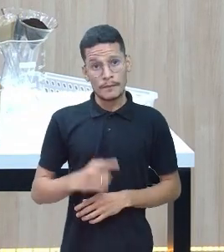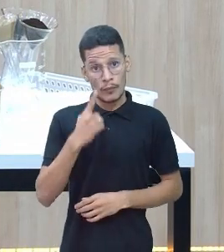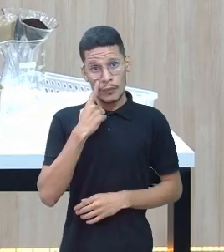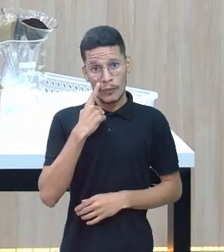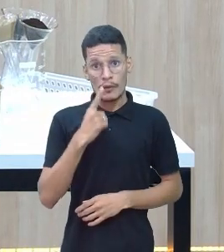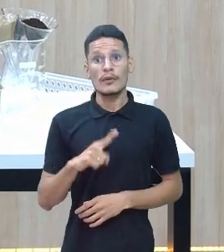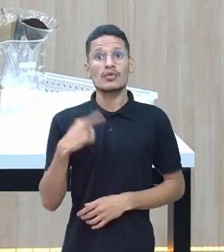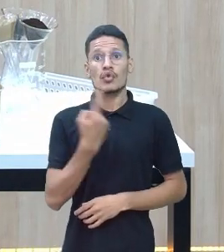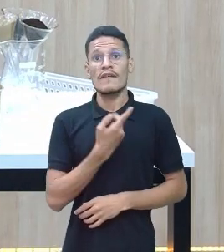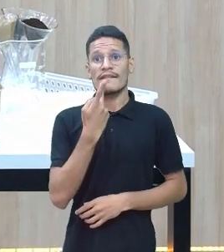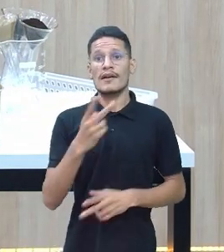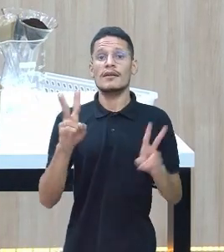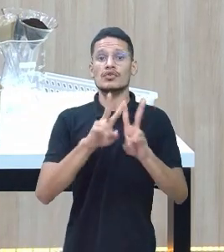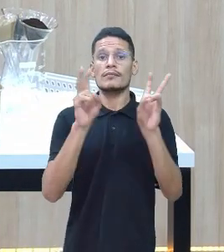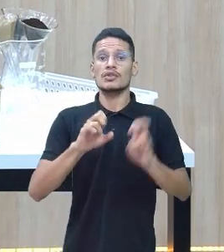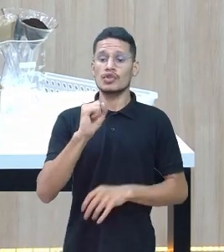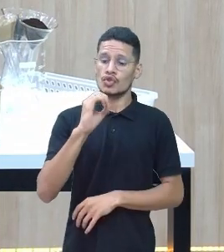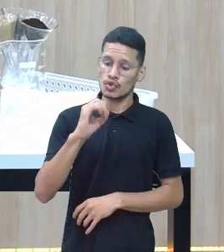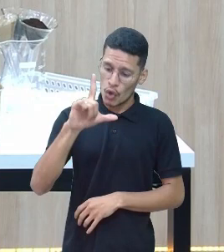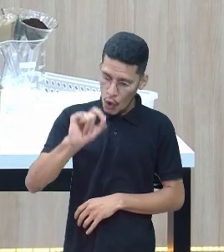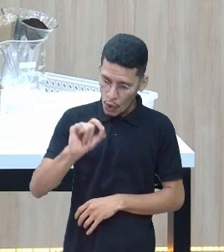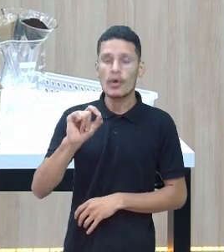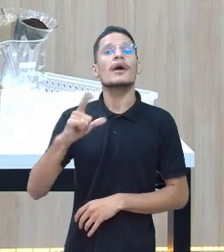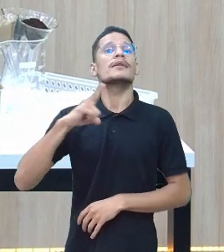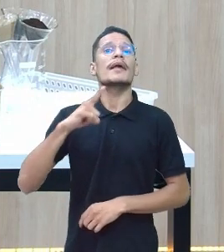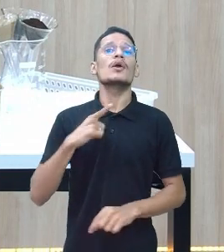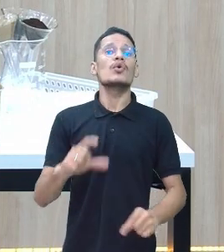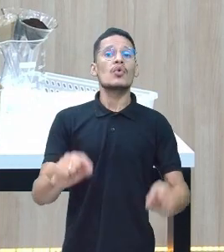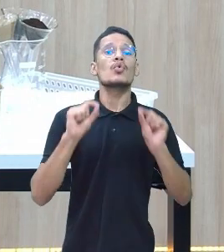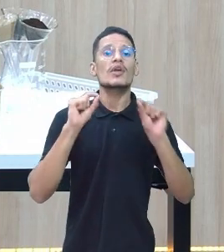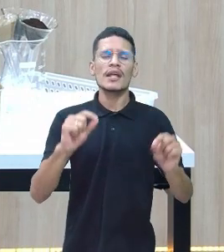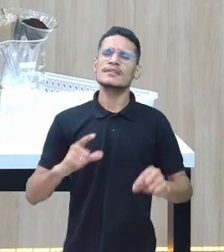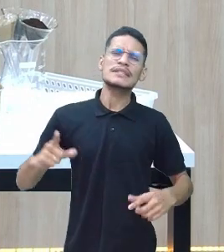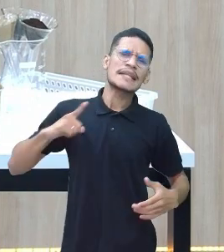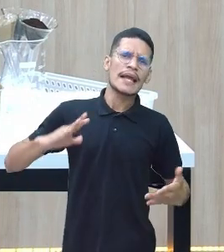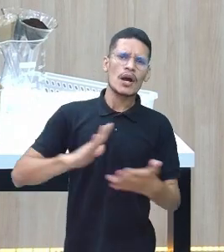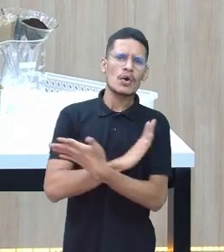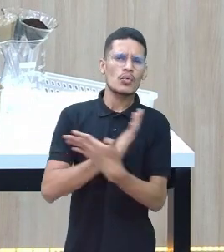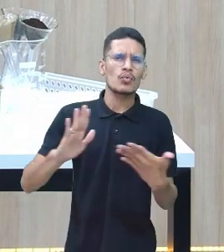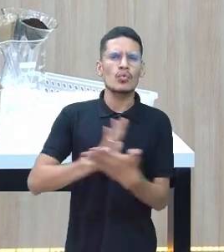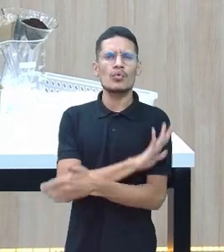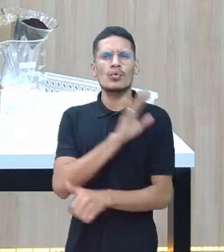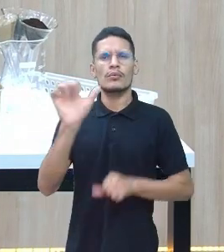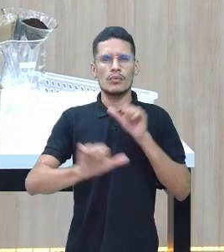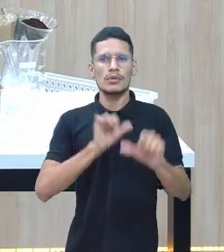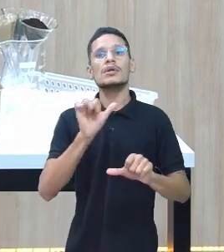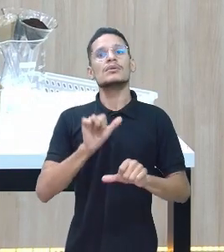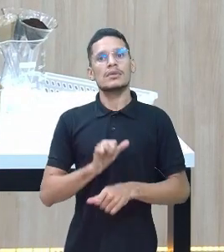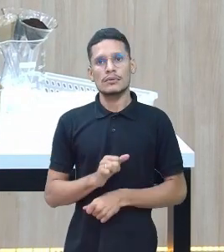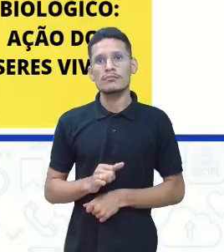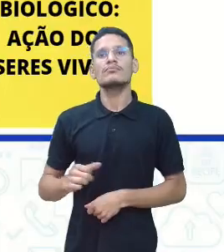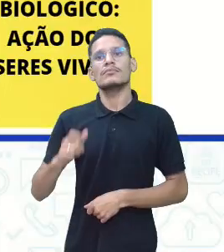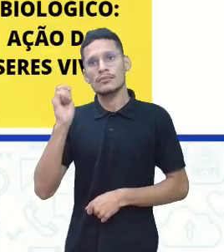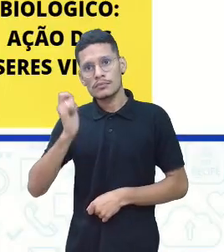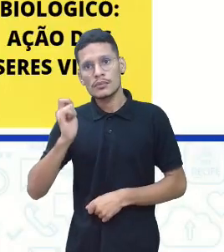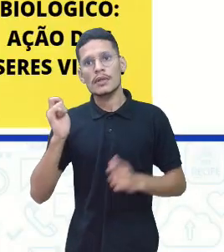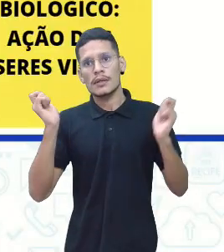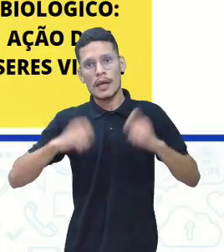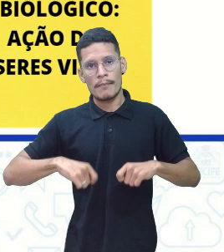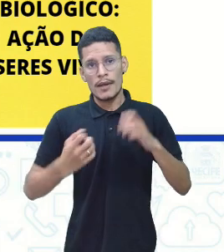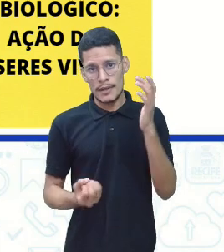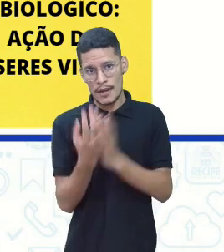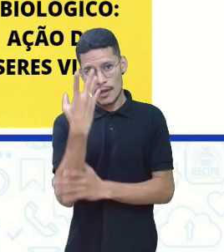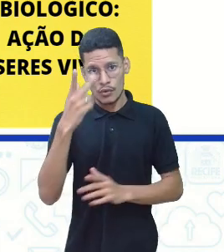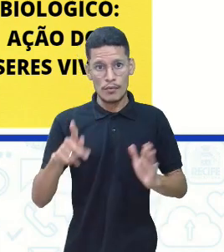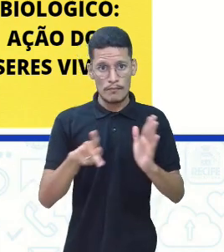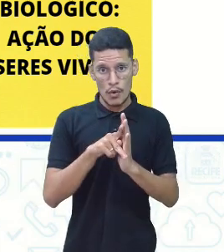solo, a gente vai falar que esse solo se forma a partir de grandes transformações, né? E ela é formada a partir de um